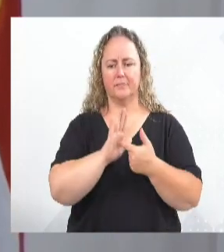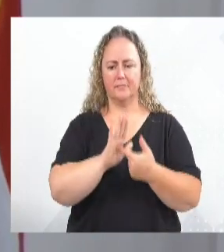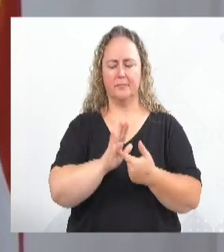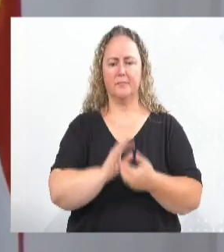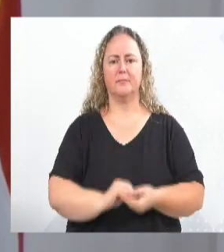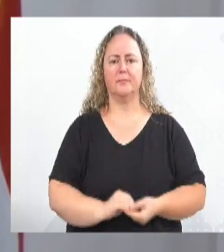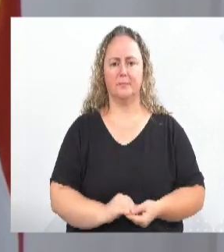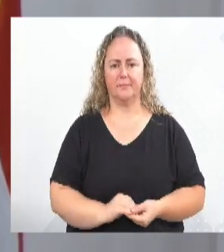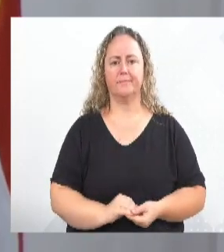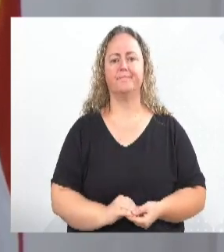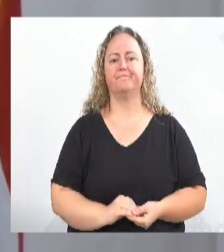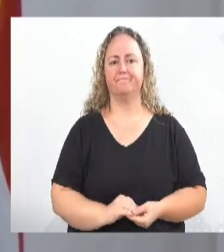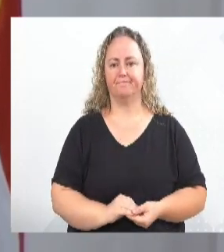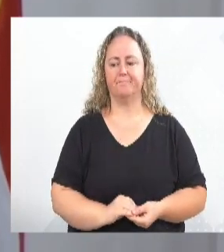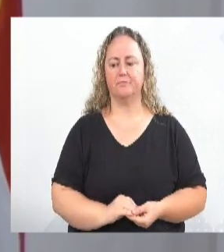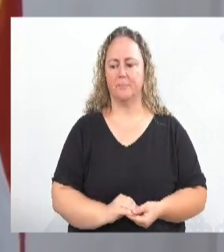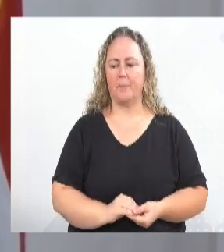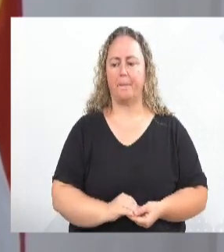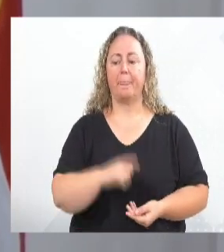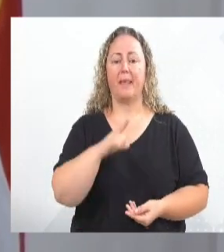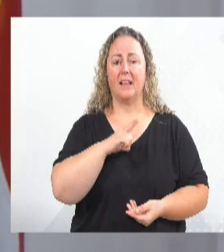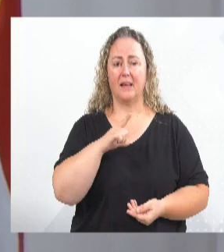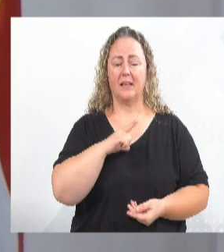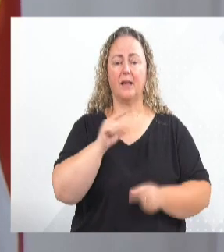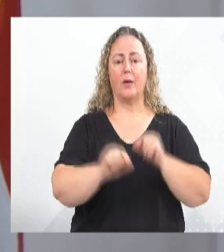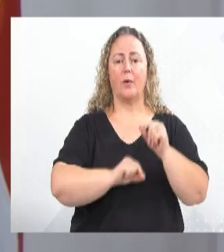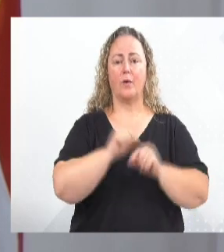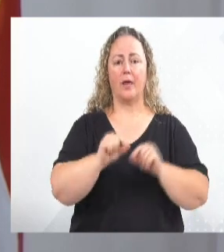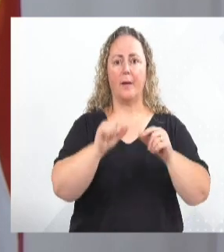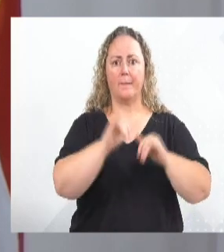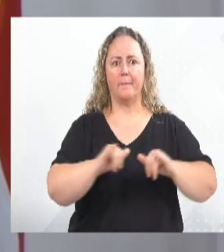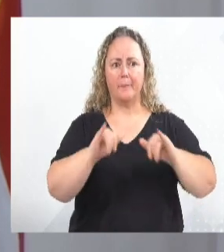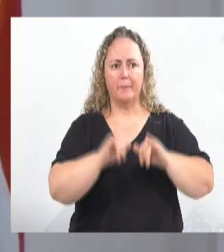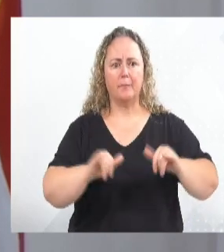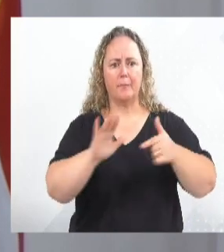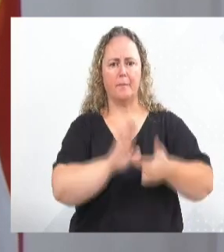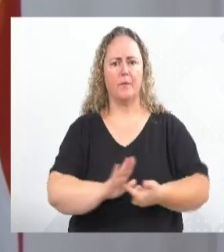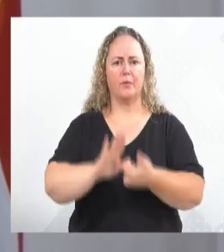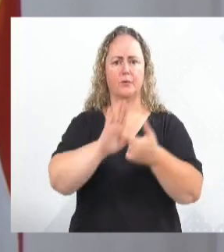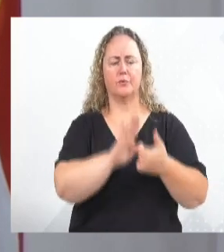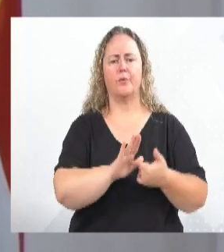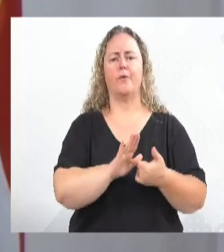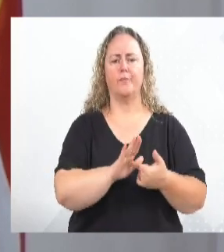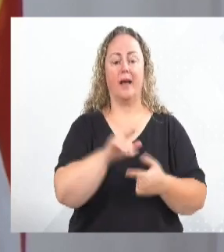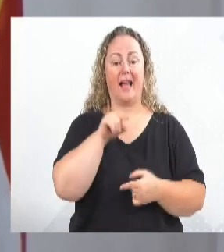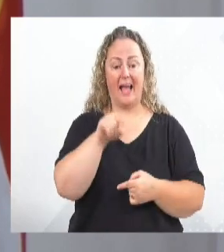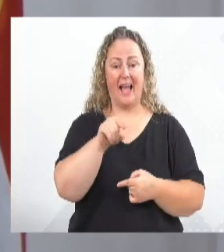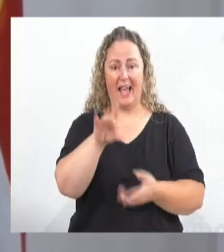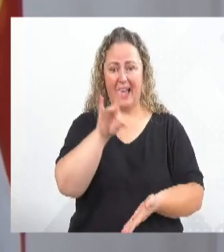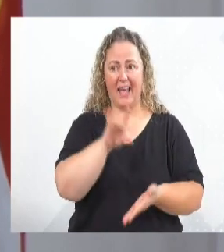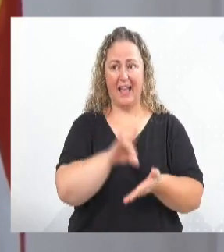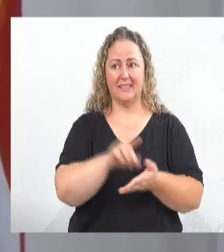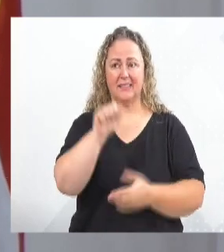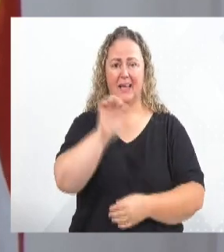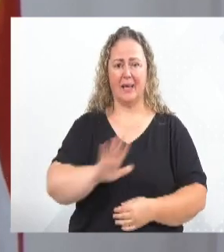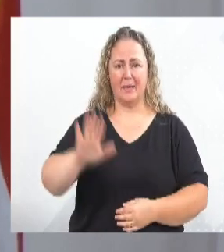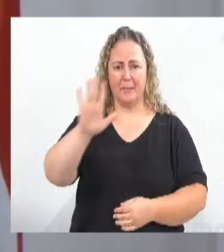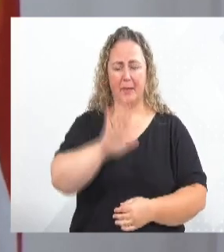é uma matéria que foi exaustivamente apresentada nos portais de notícia, e essa especificamente é uma imagem do